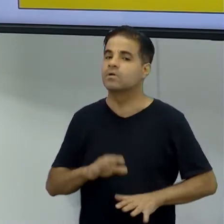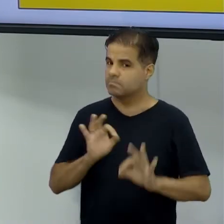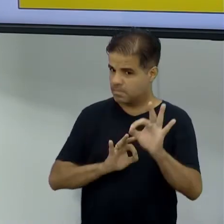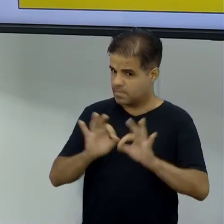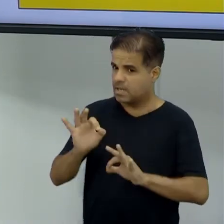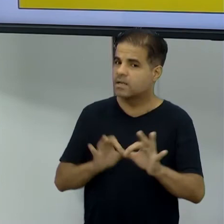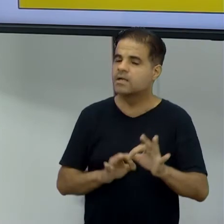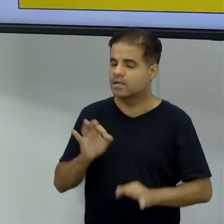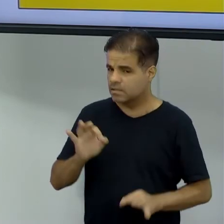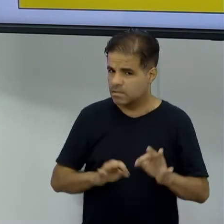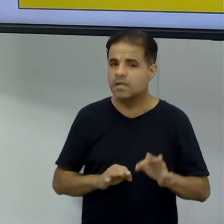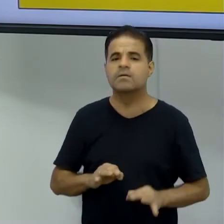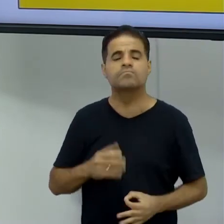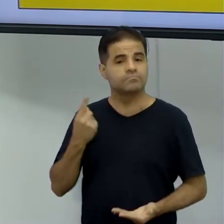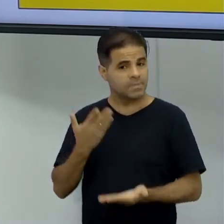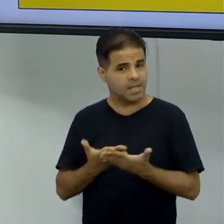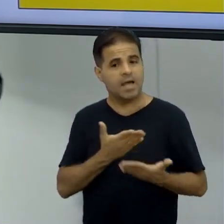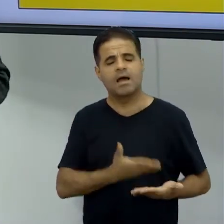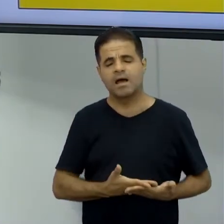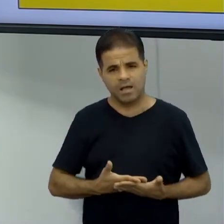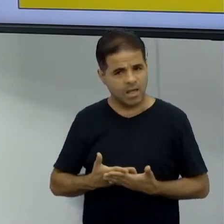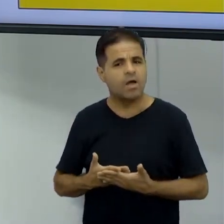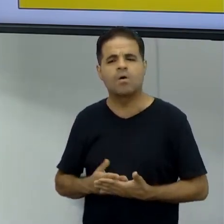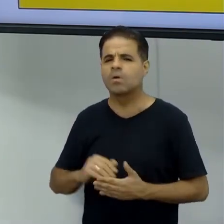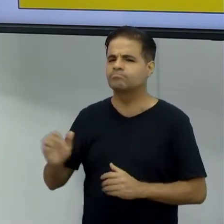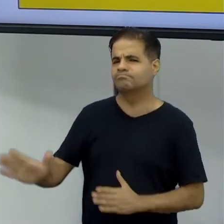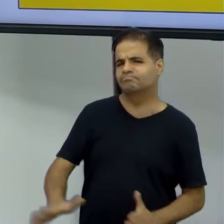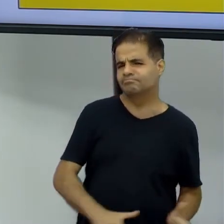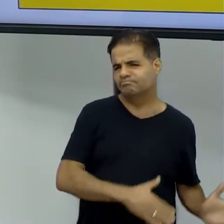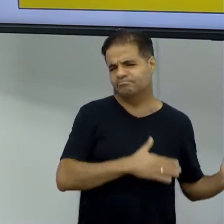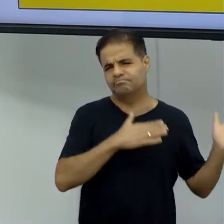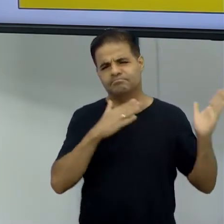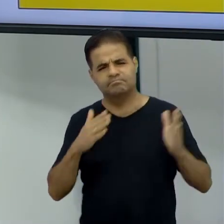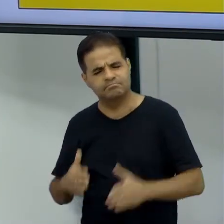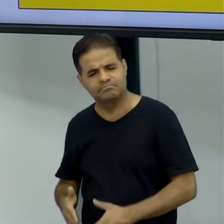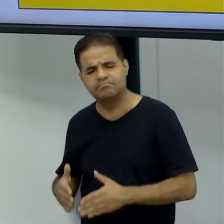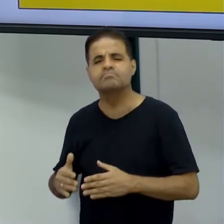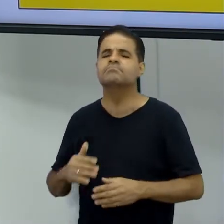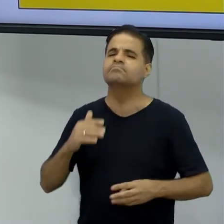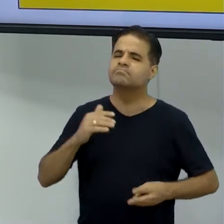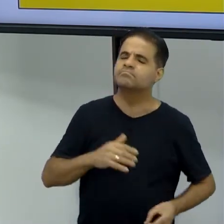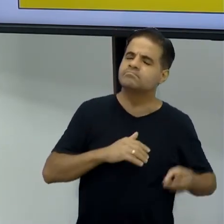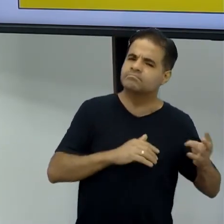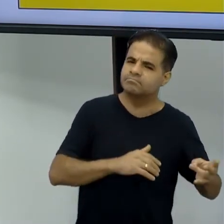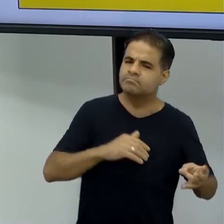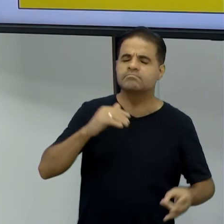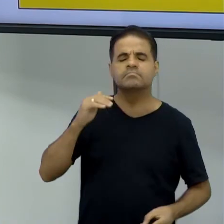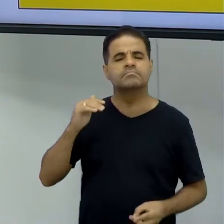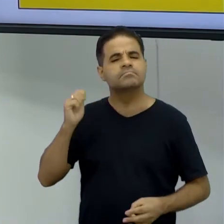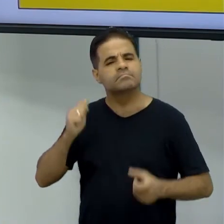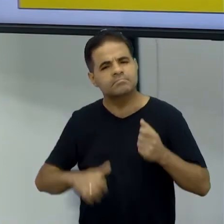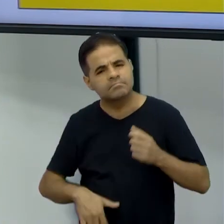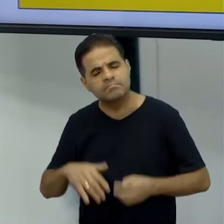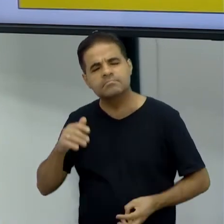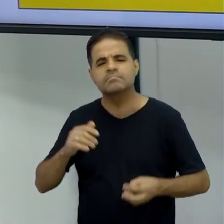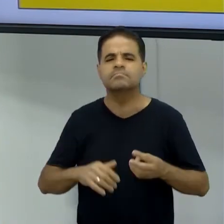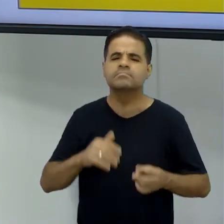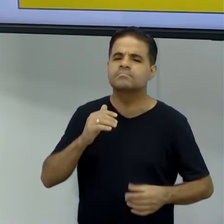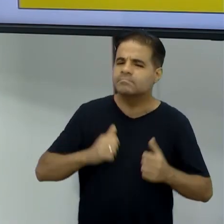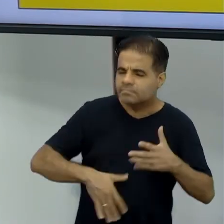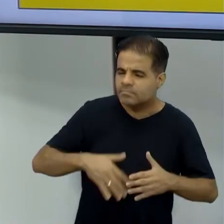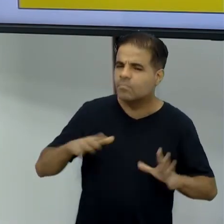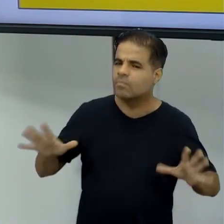fizemos a leitura em uma das aulas. Então, assim, eu trabalhei o tempo inteiro com texto jornalístico. Que bacana. Isso instiga, como você disse, que é essa